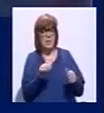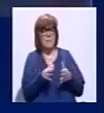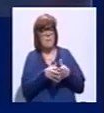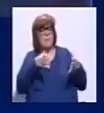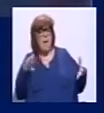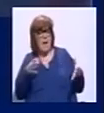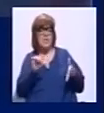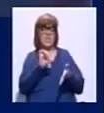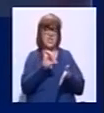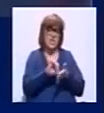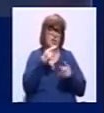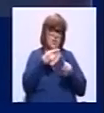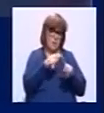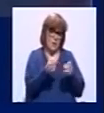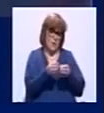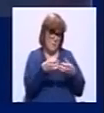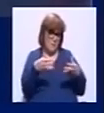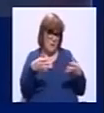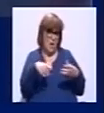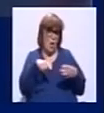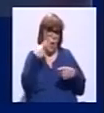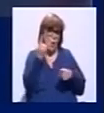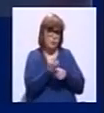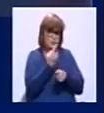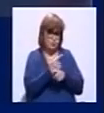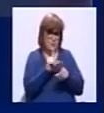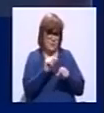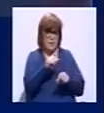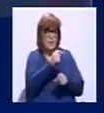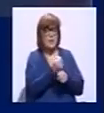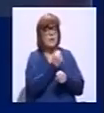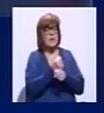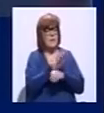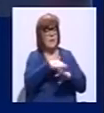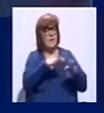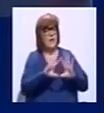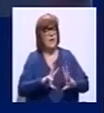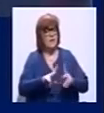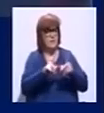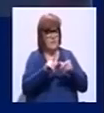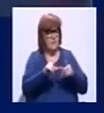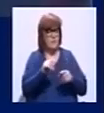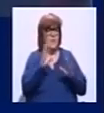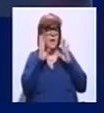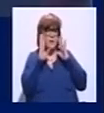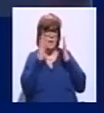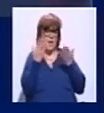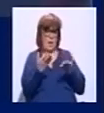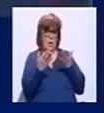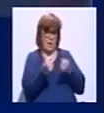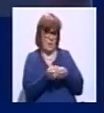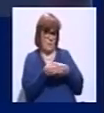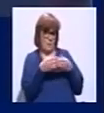é relativamente ao vosso trabalho e aquilo que estão a desenvolver a atenção estão agora a obviamente que